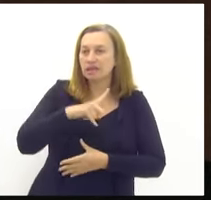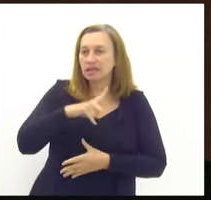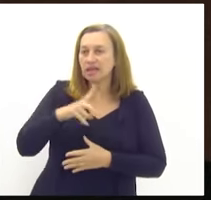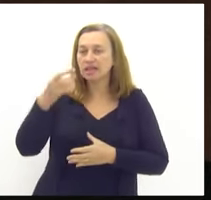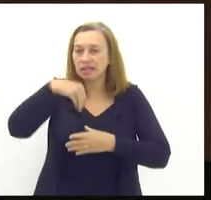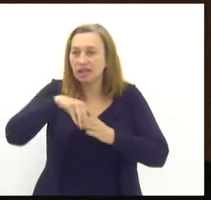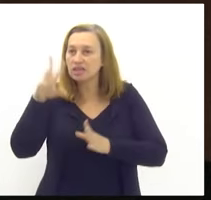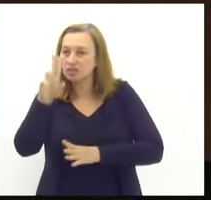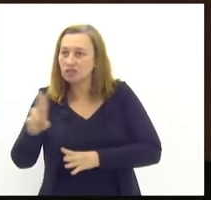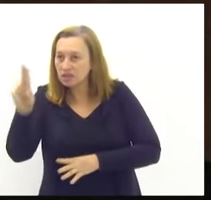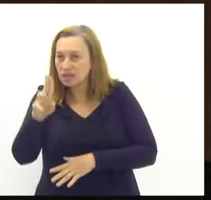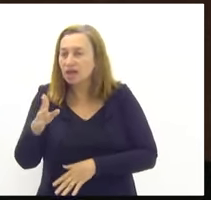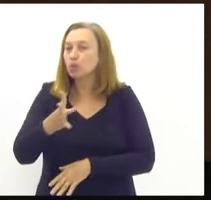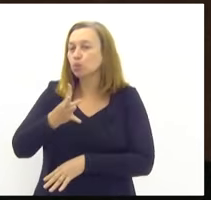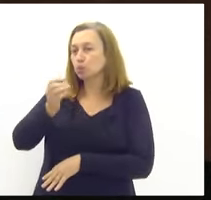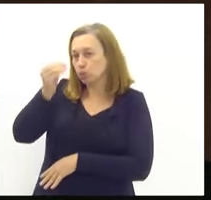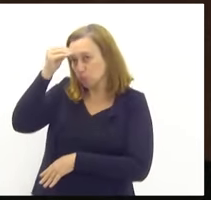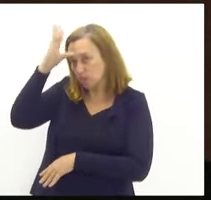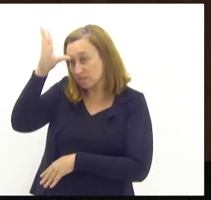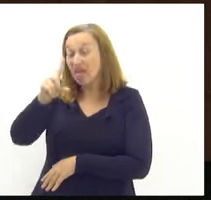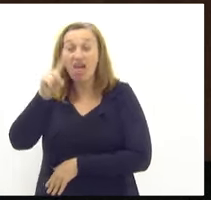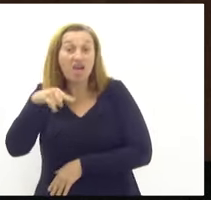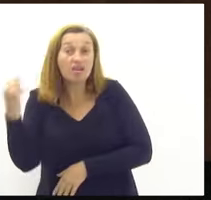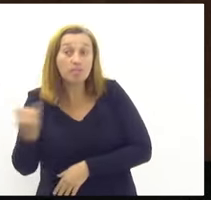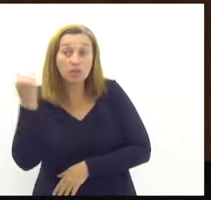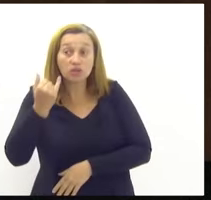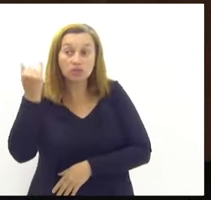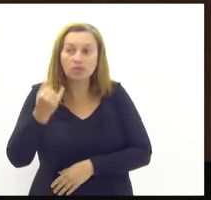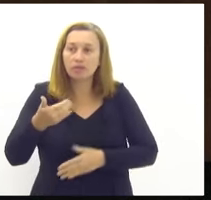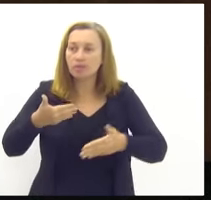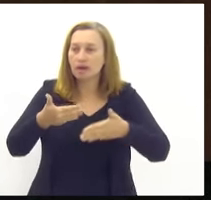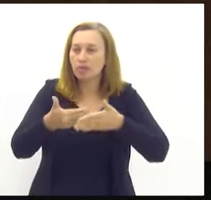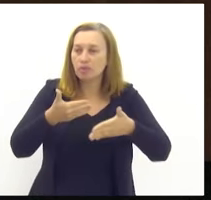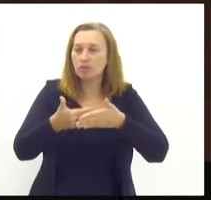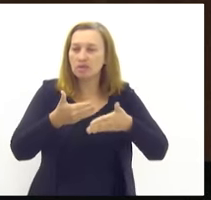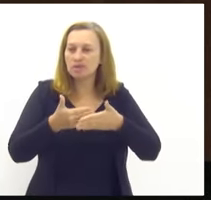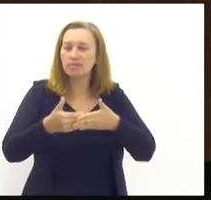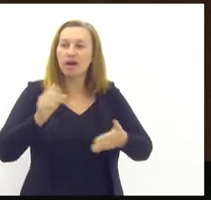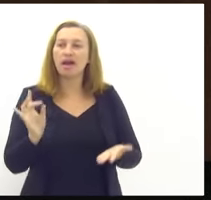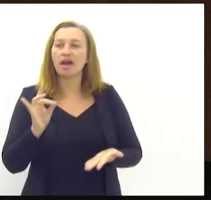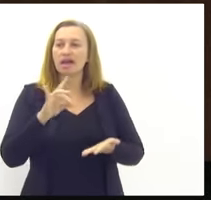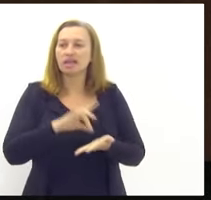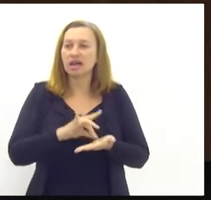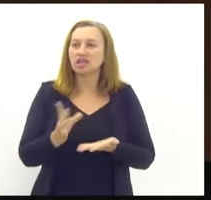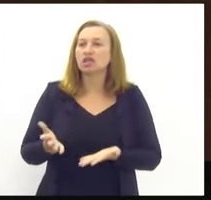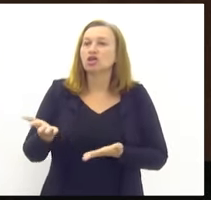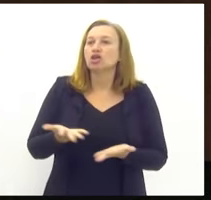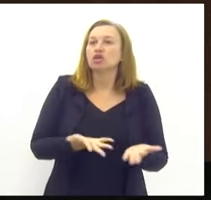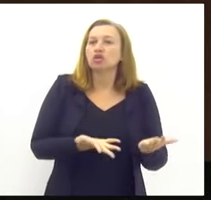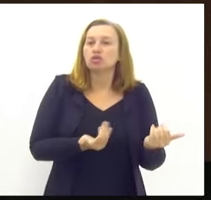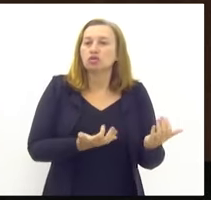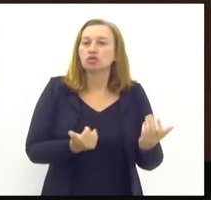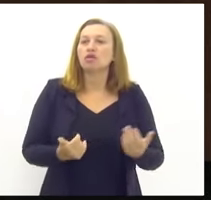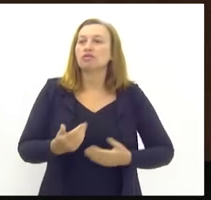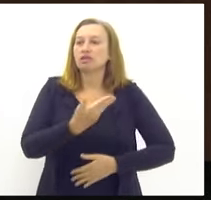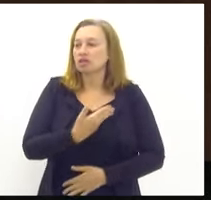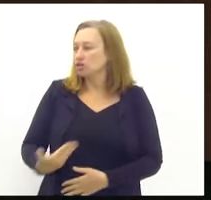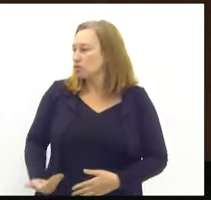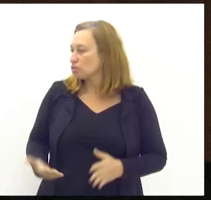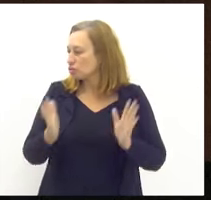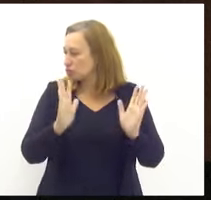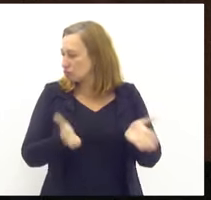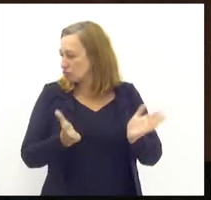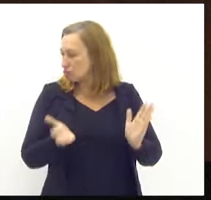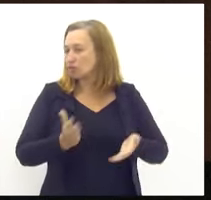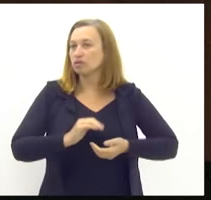cátedras do conhecimento é importantíssimo para aproximar da realidade do jovem da escola pública hoje eu sou